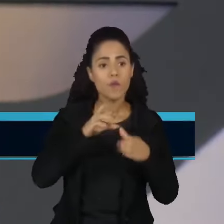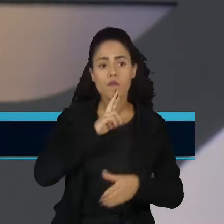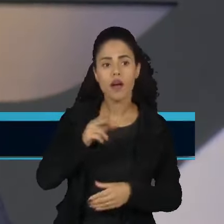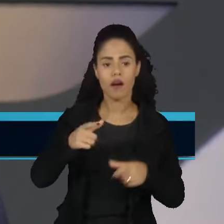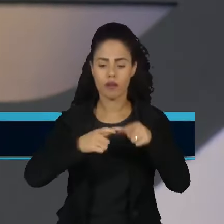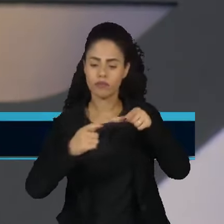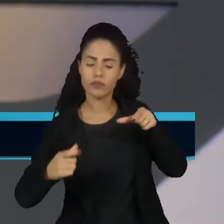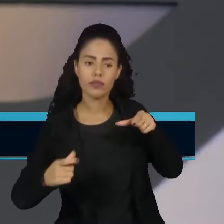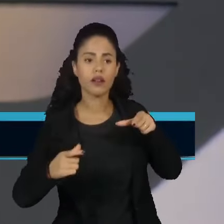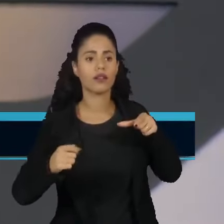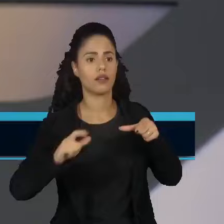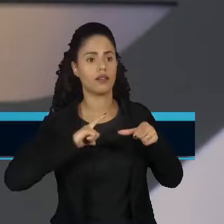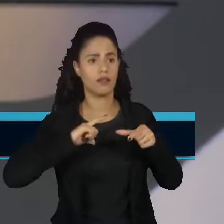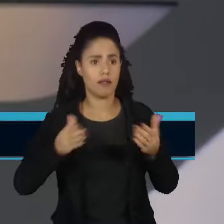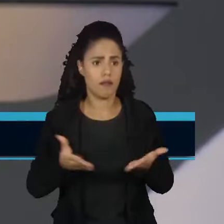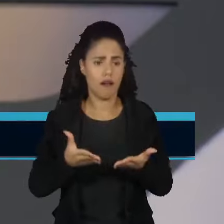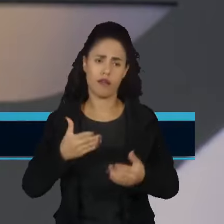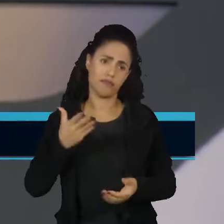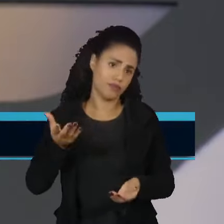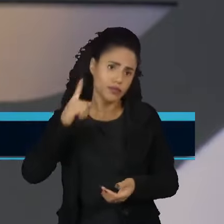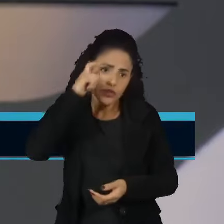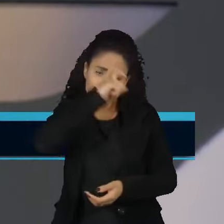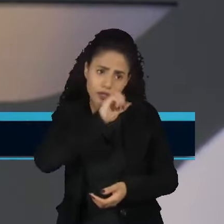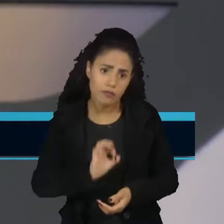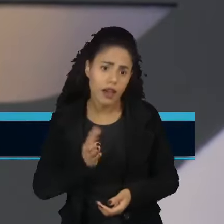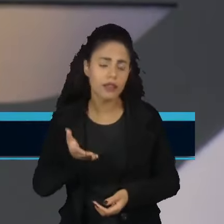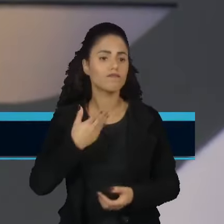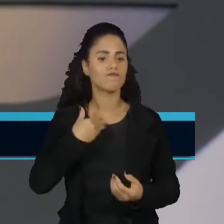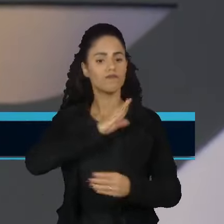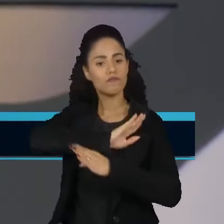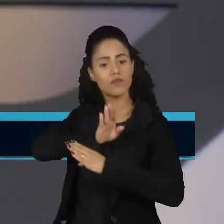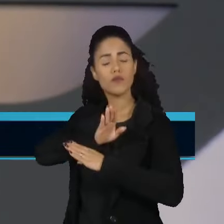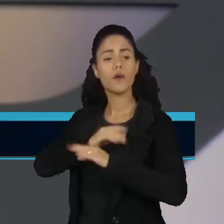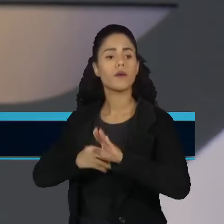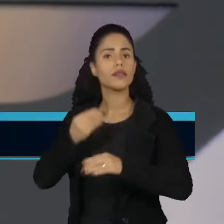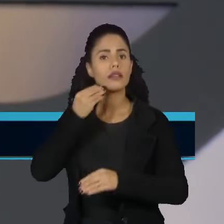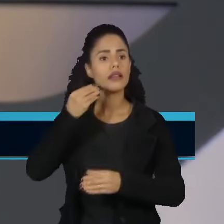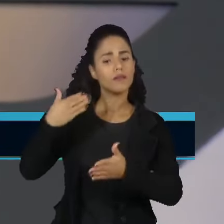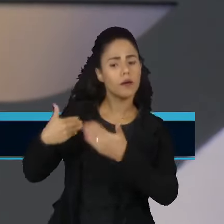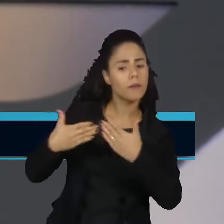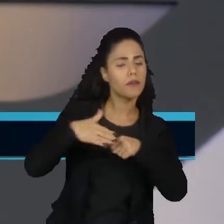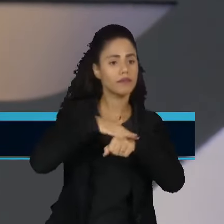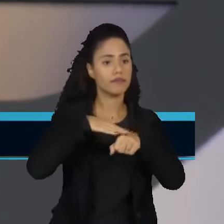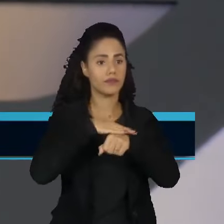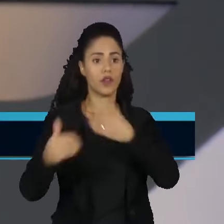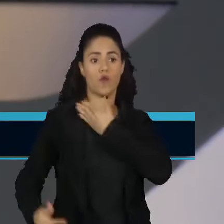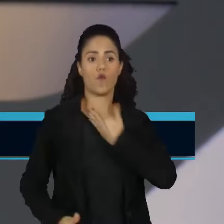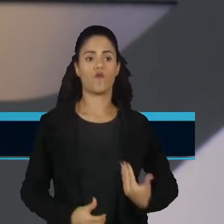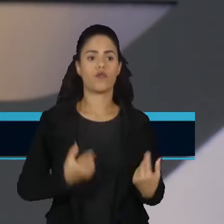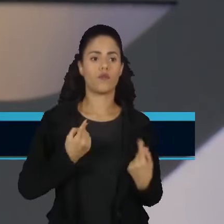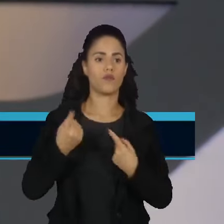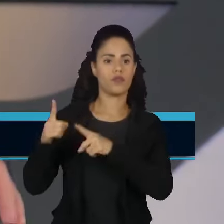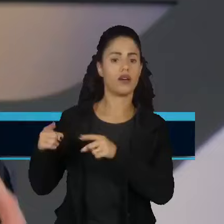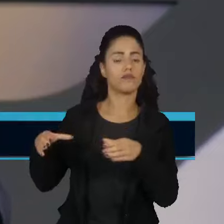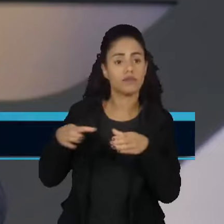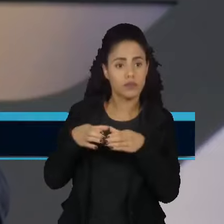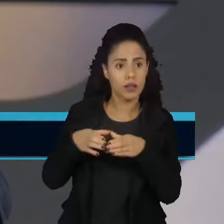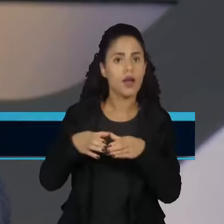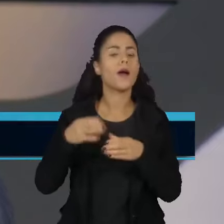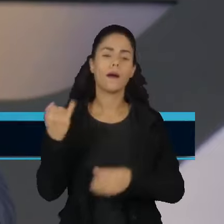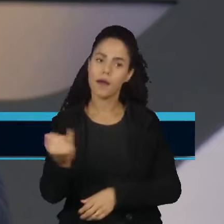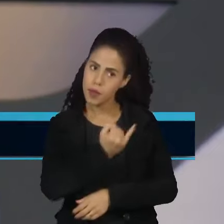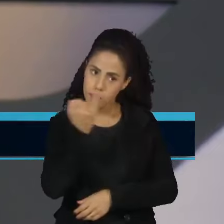eleitoral, que foi uma farsa, venceu a oposição, mas por buscar um diálogo entre o governo e a oposição. Daí a importância da